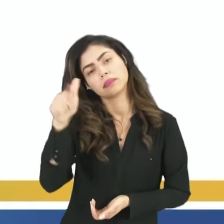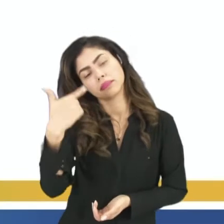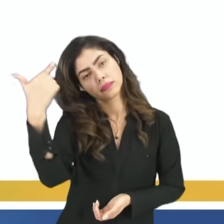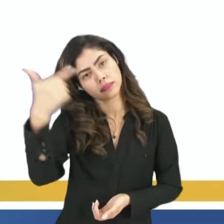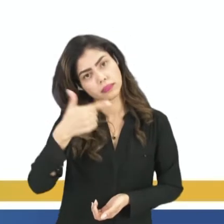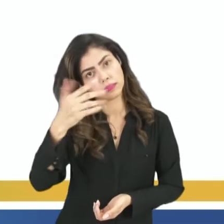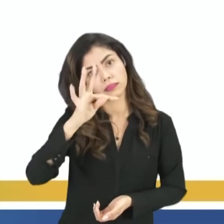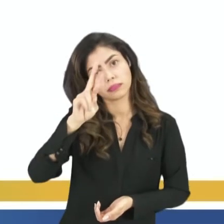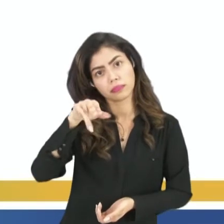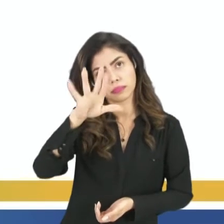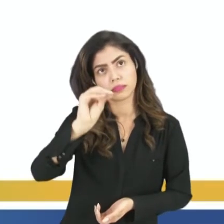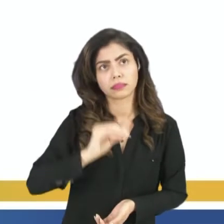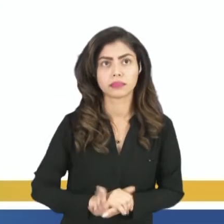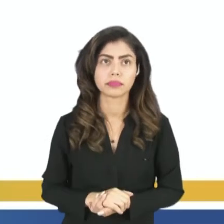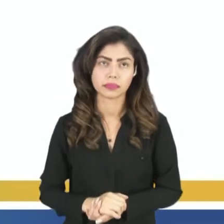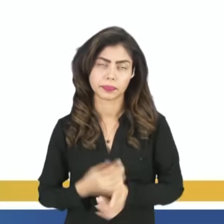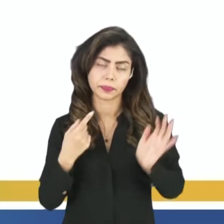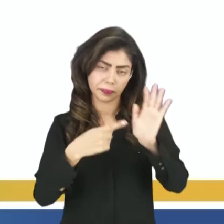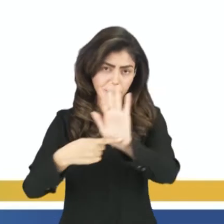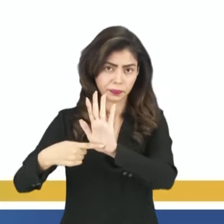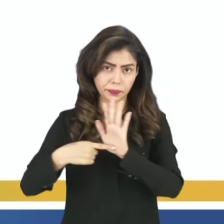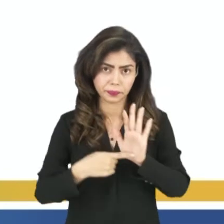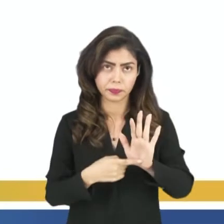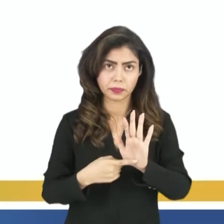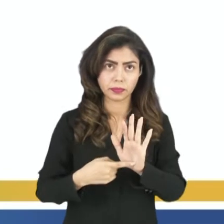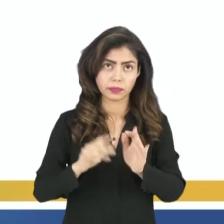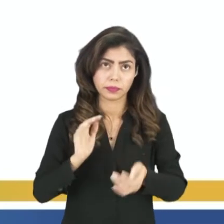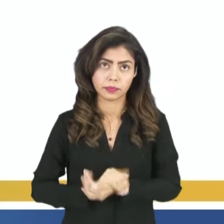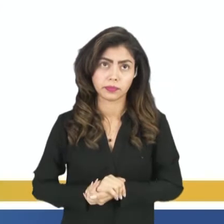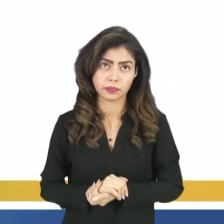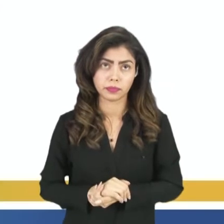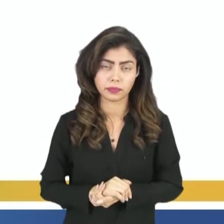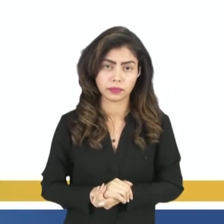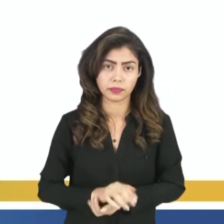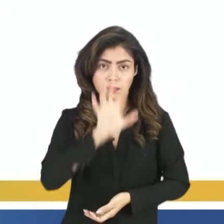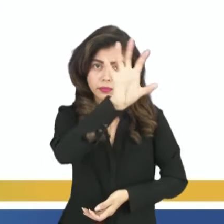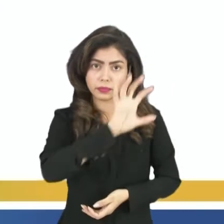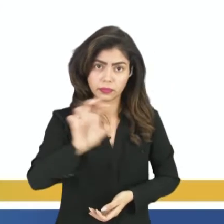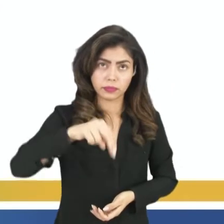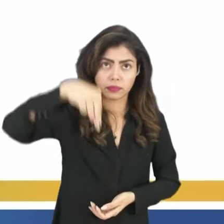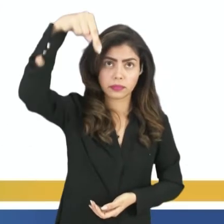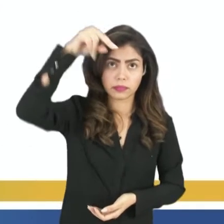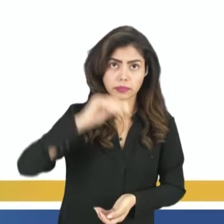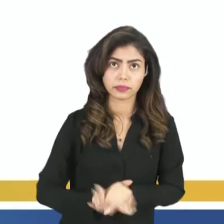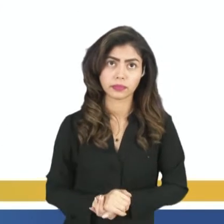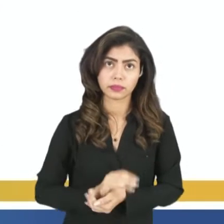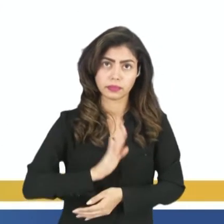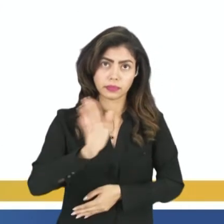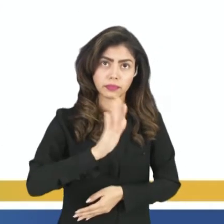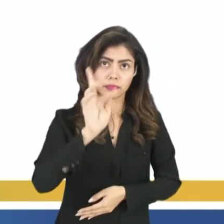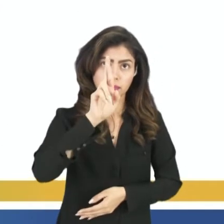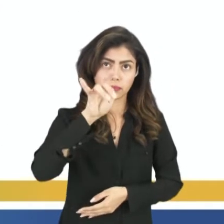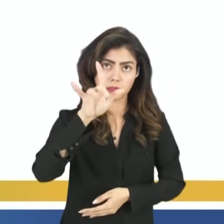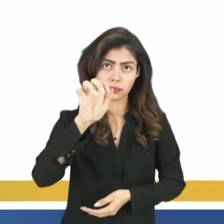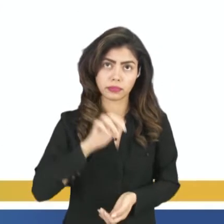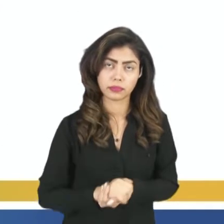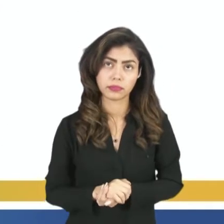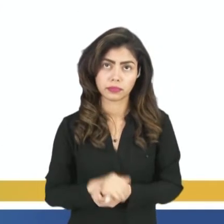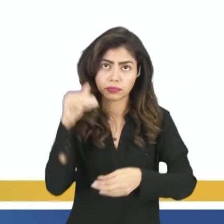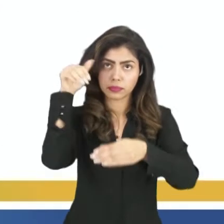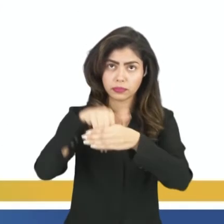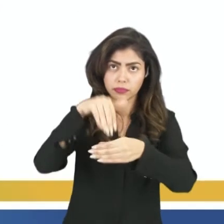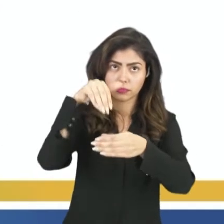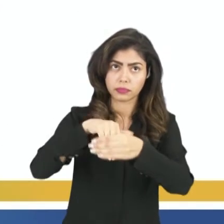no segundo turno. E aí o comando da questão traz a seguinte ideia. Na região norte, a frequência